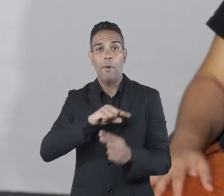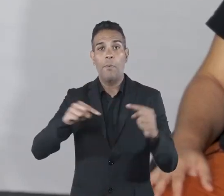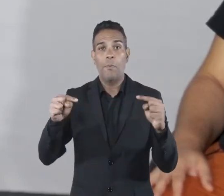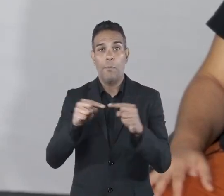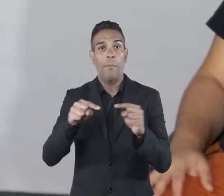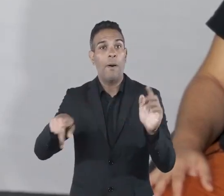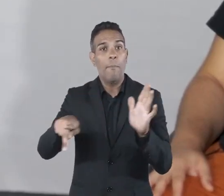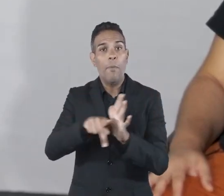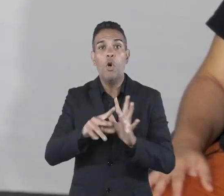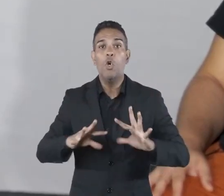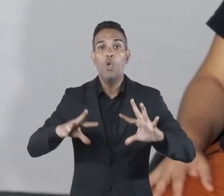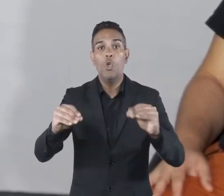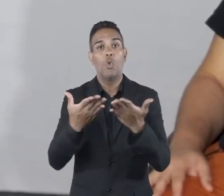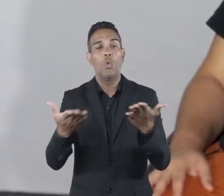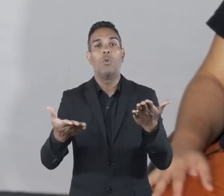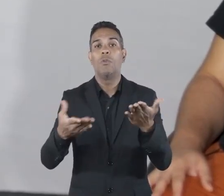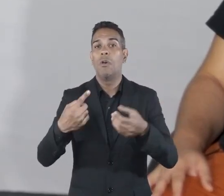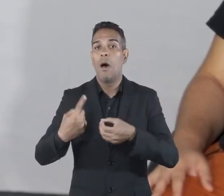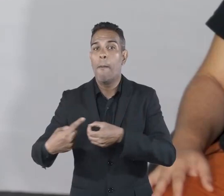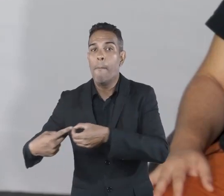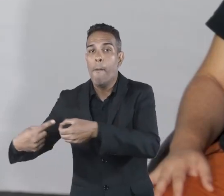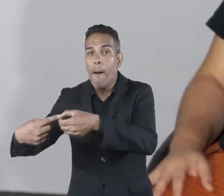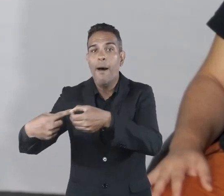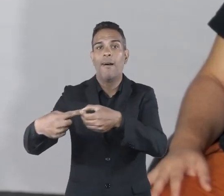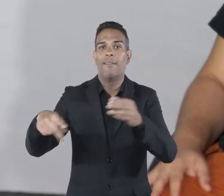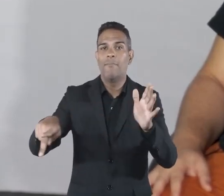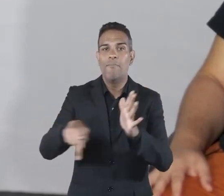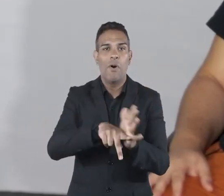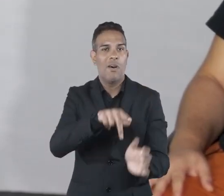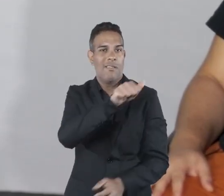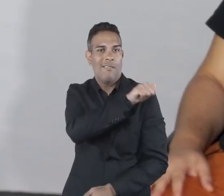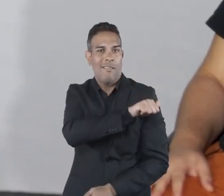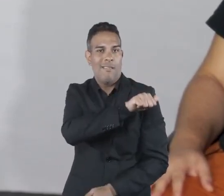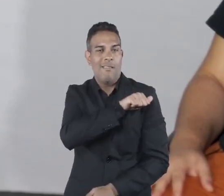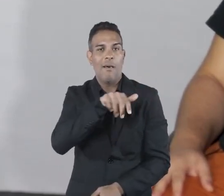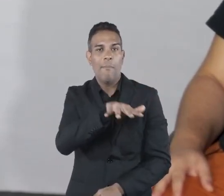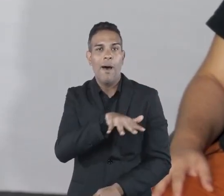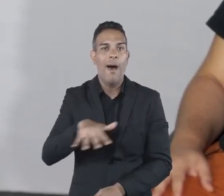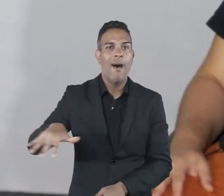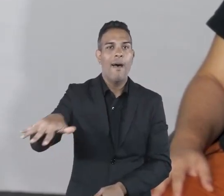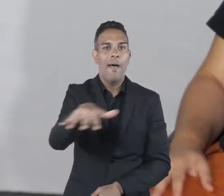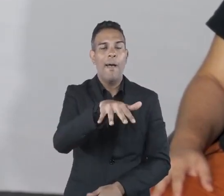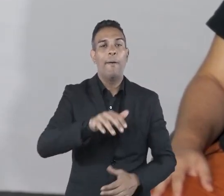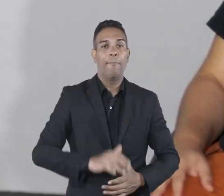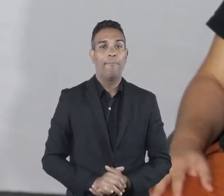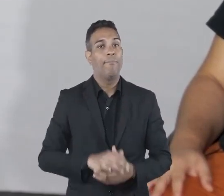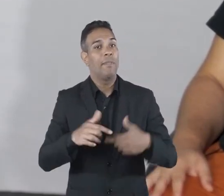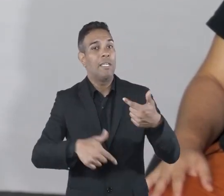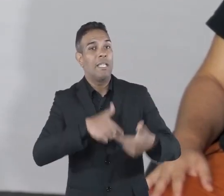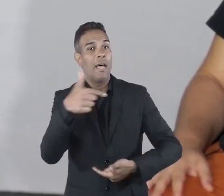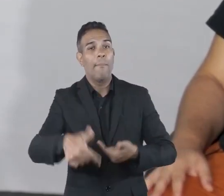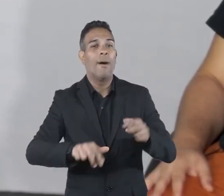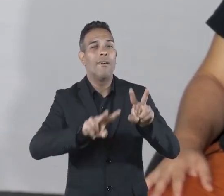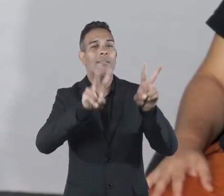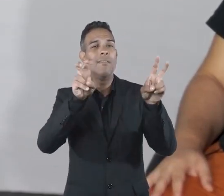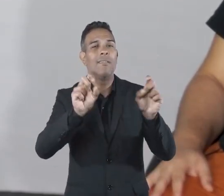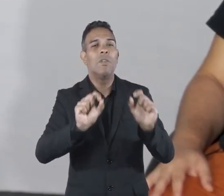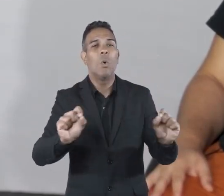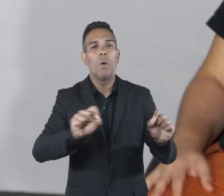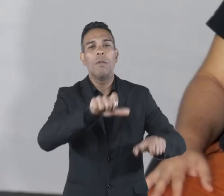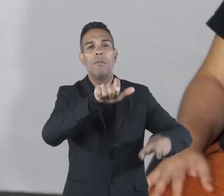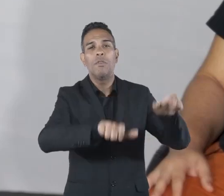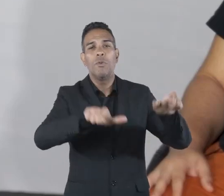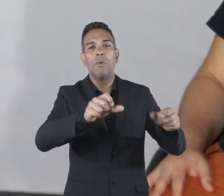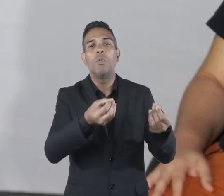CEIPAM é mais estado do Rio, que tem todos os municípios, como município da região das Lagoas, outros municípios, que trabalhar, porque